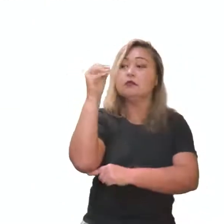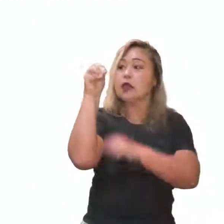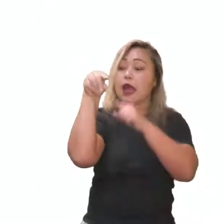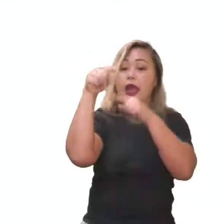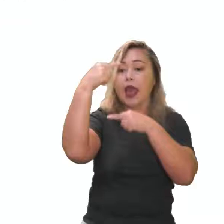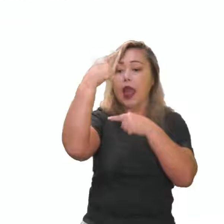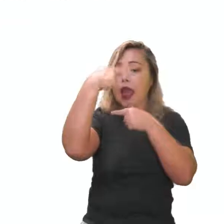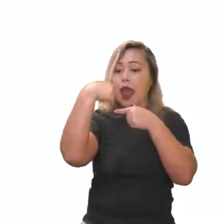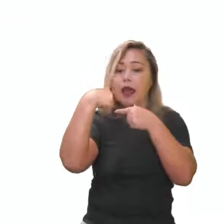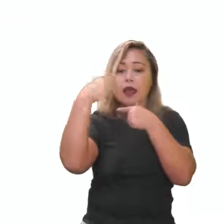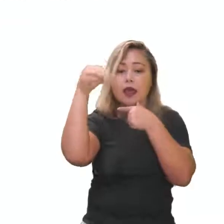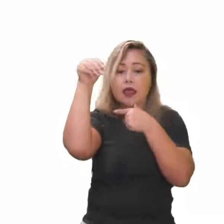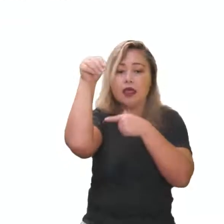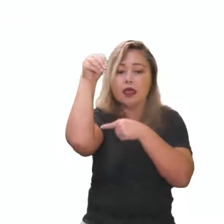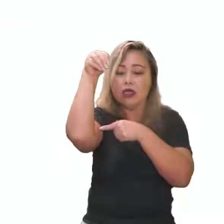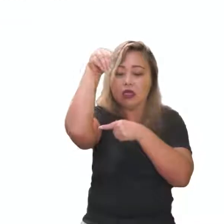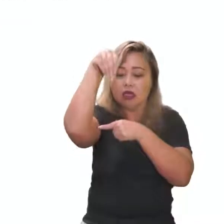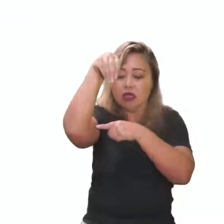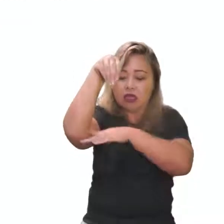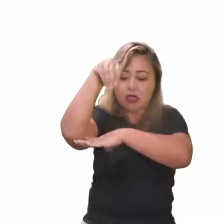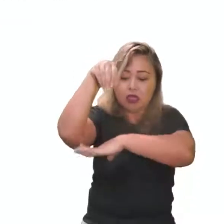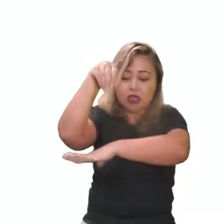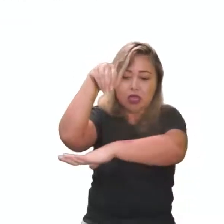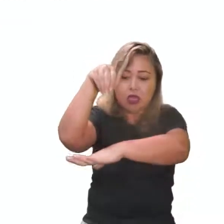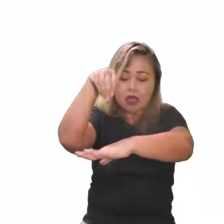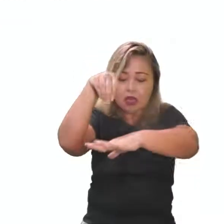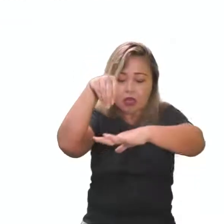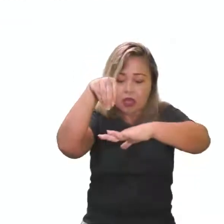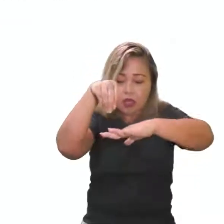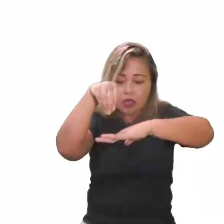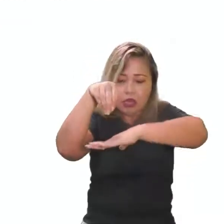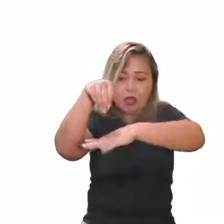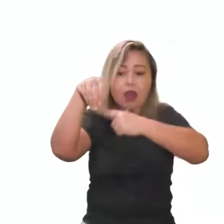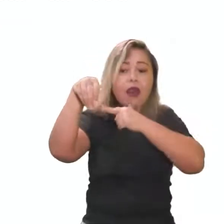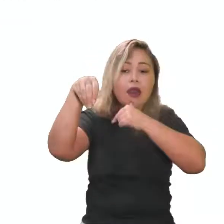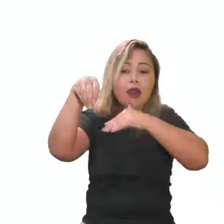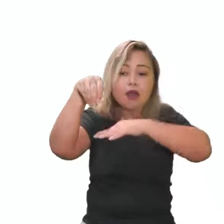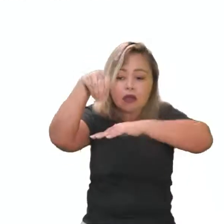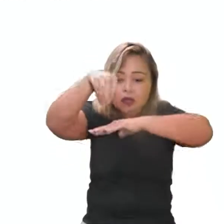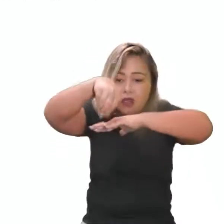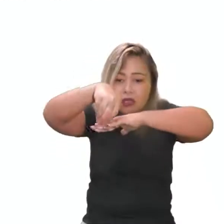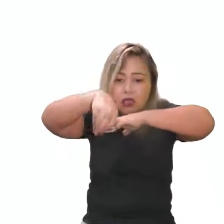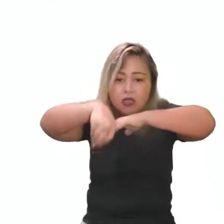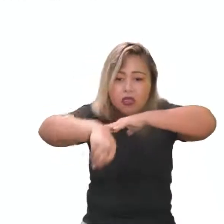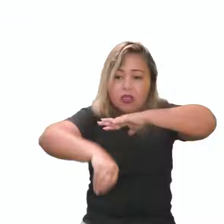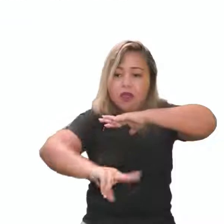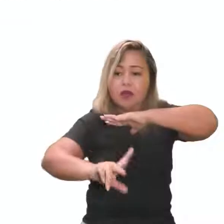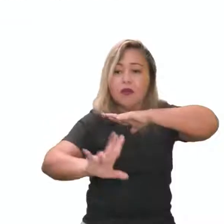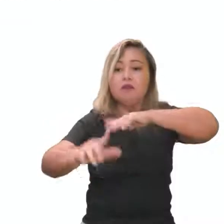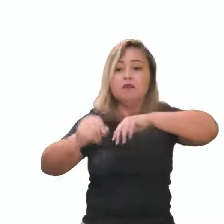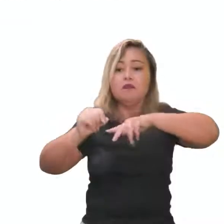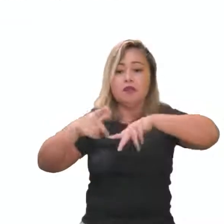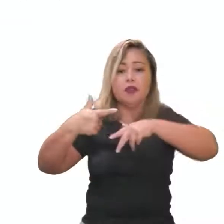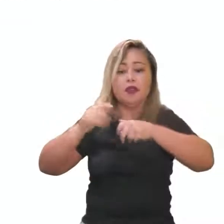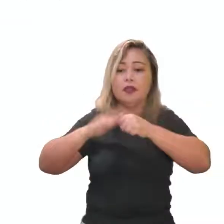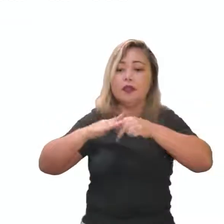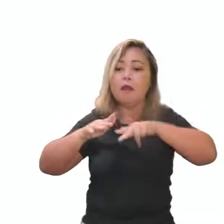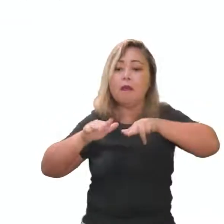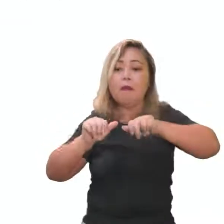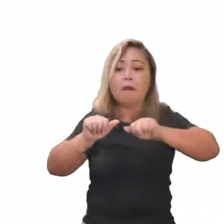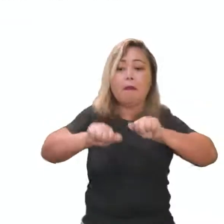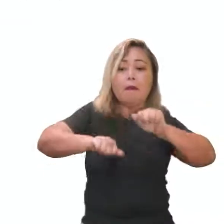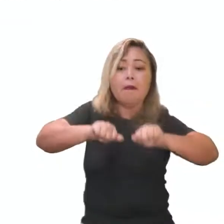o solo, alagadiço, em que vive para buscar ali o seu alimento. Essas perninhas longas não estão ali à toa,